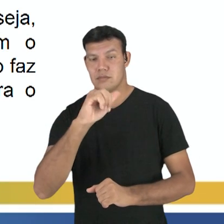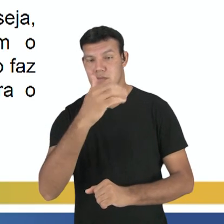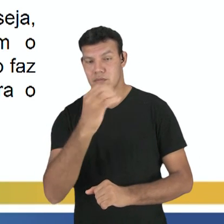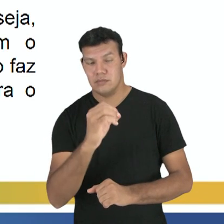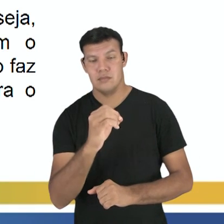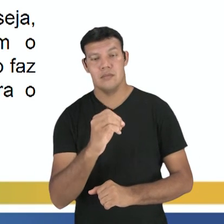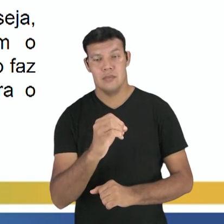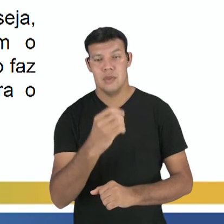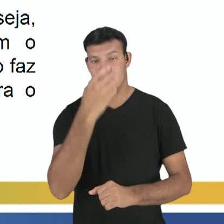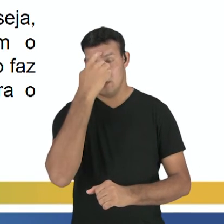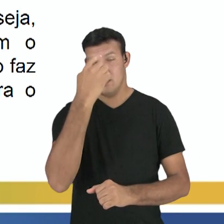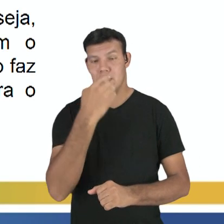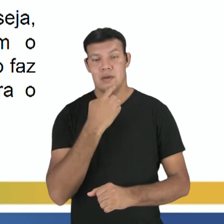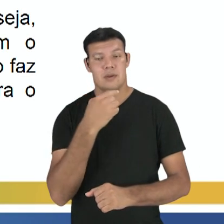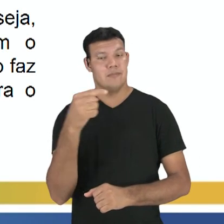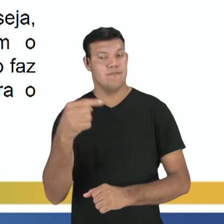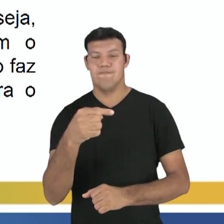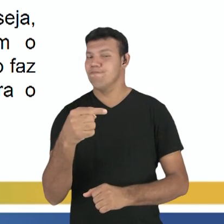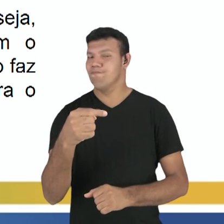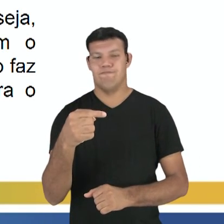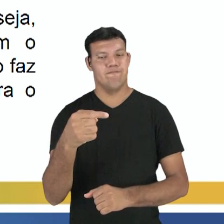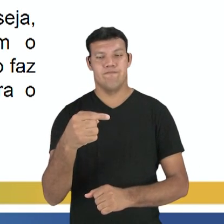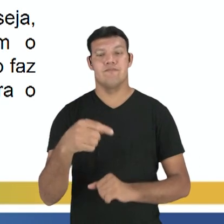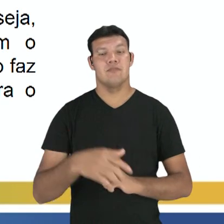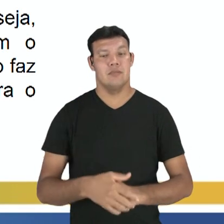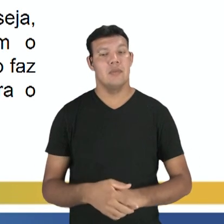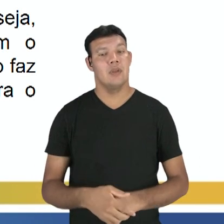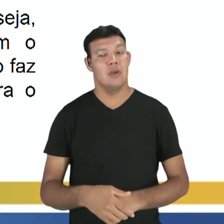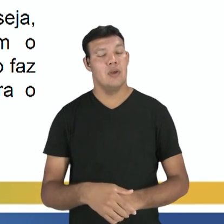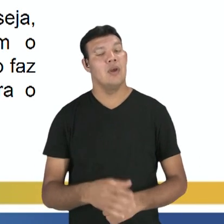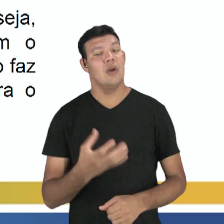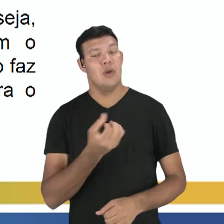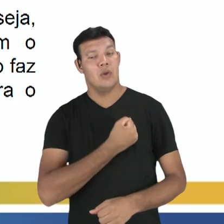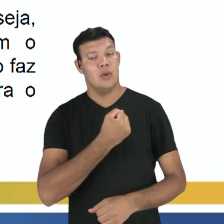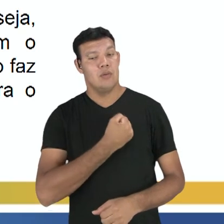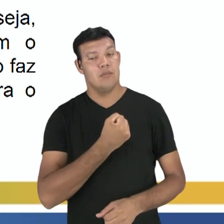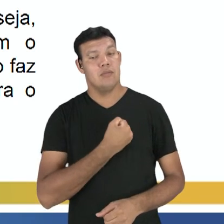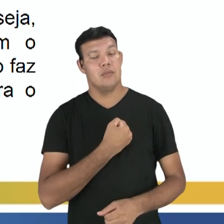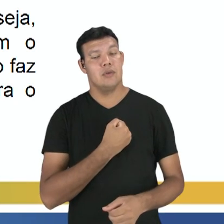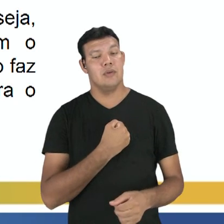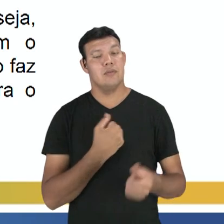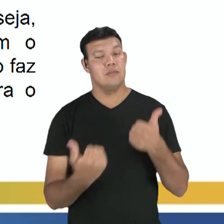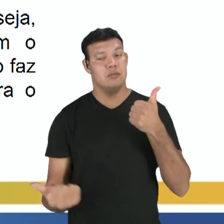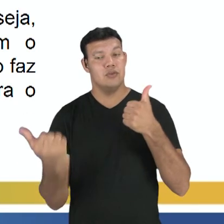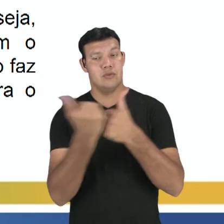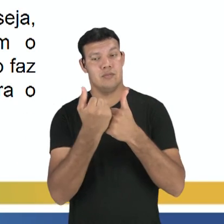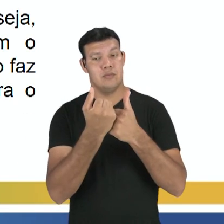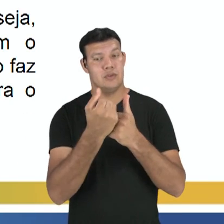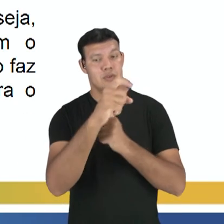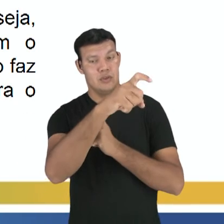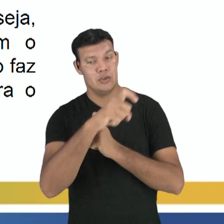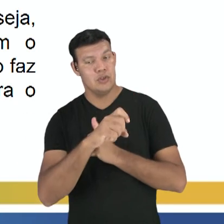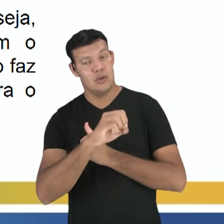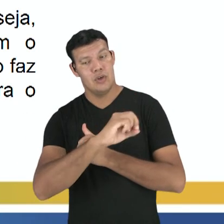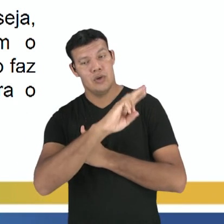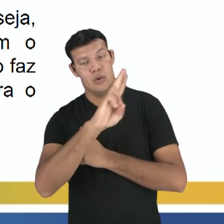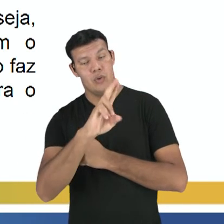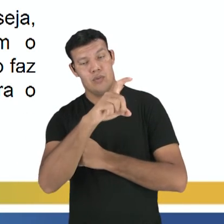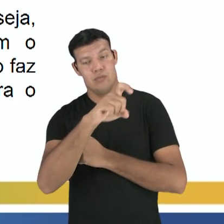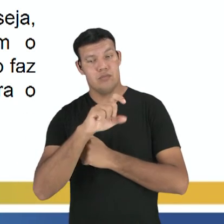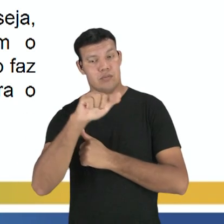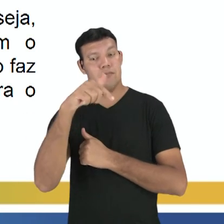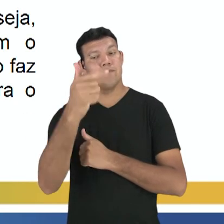nunca seja negativa, ou seja, para todo valor de x e x ao quadrado, é sempre um